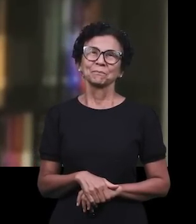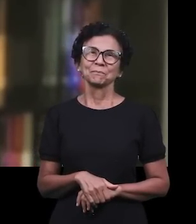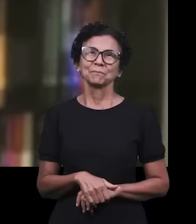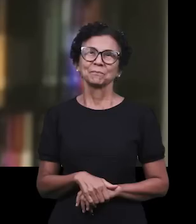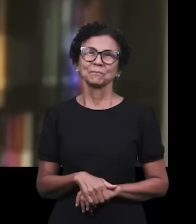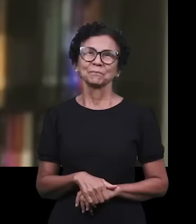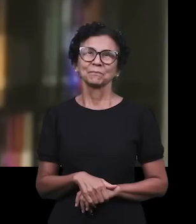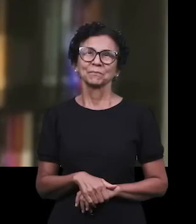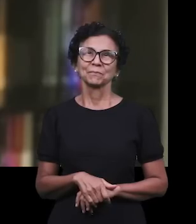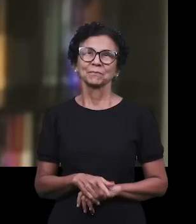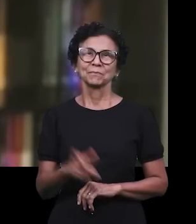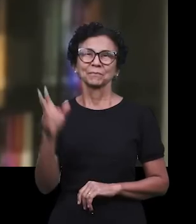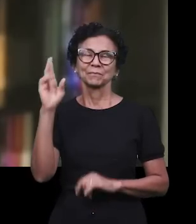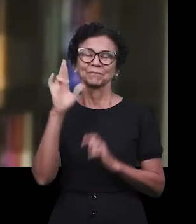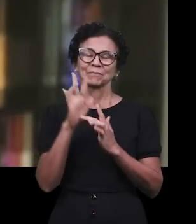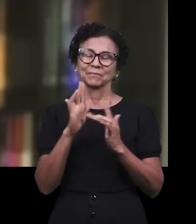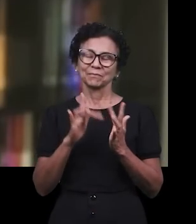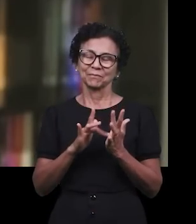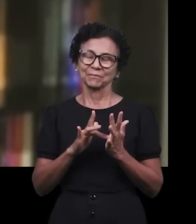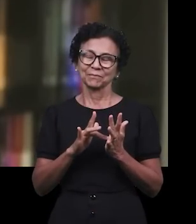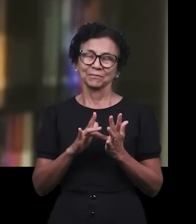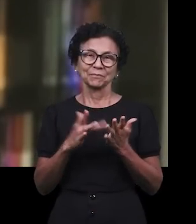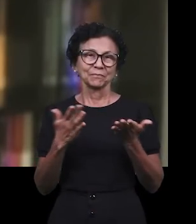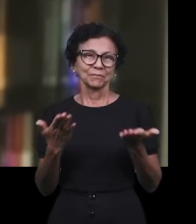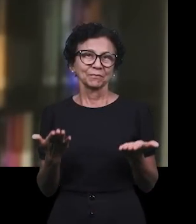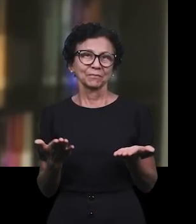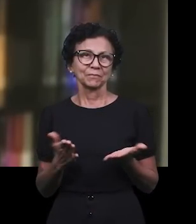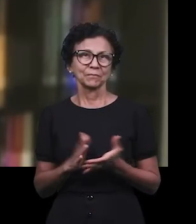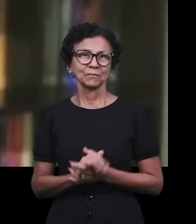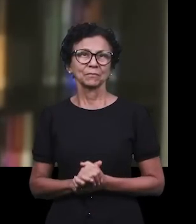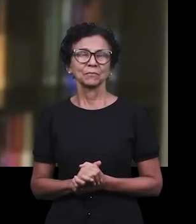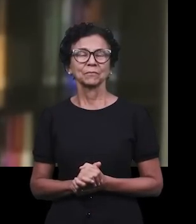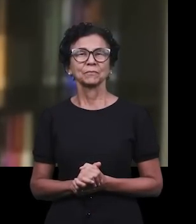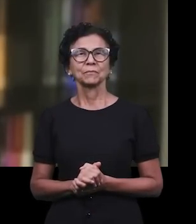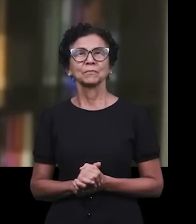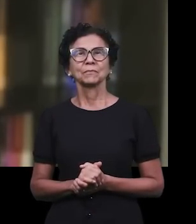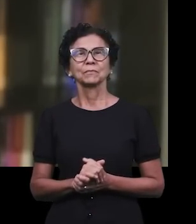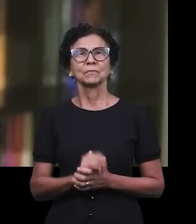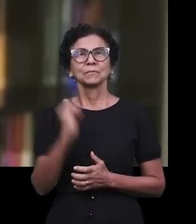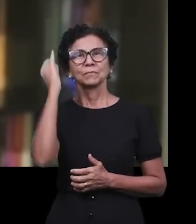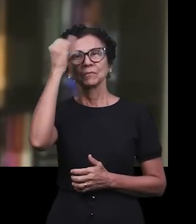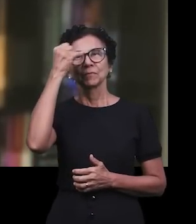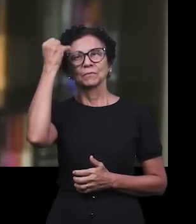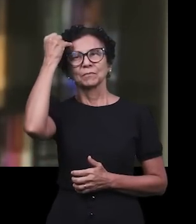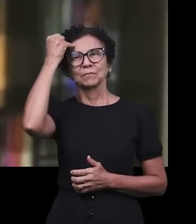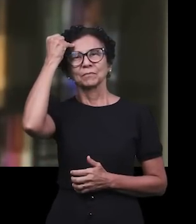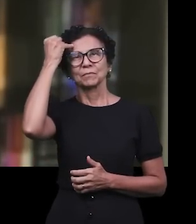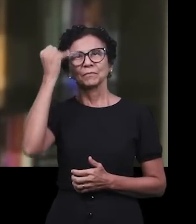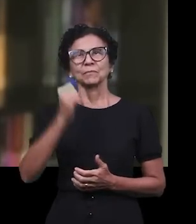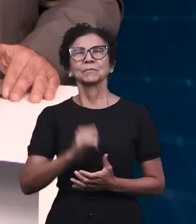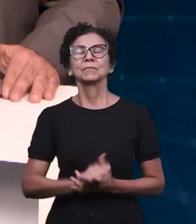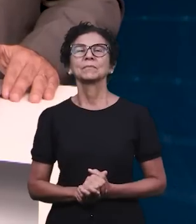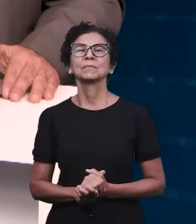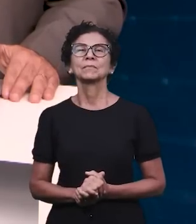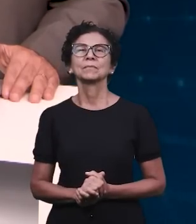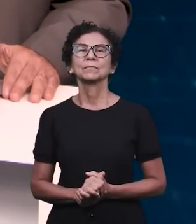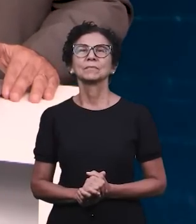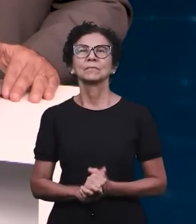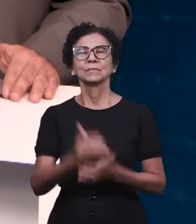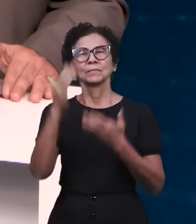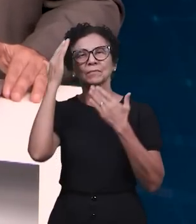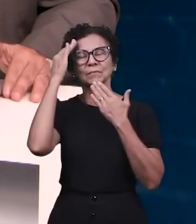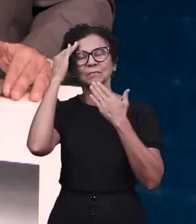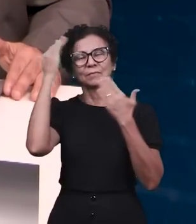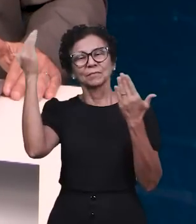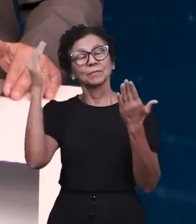Janeiro. Saudamos a todos com a paz do Senhor Jesus. Retornamos com você, Jorge Pessoa. Até semana que vem. Obrigado aí pelas